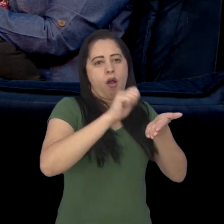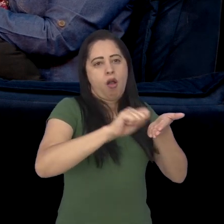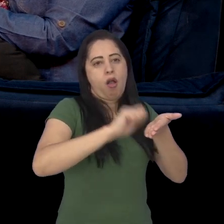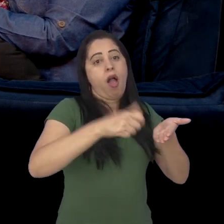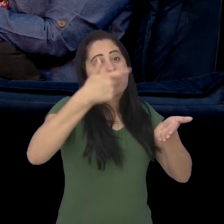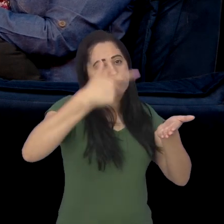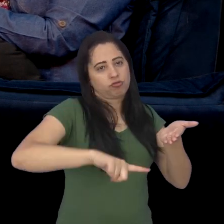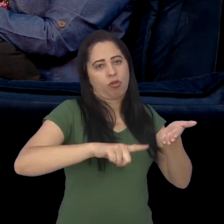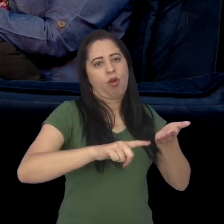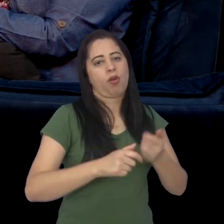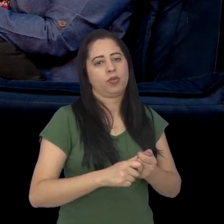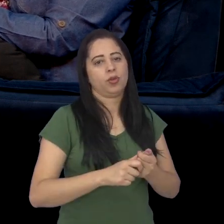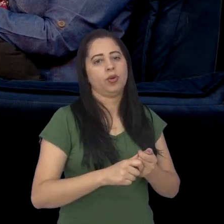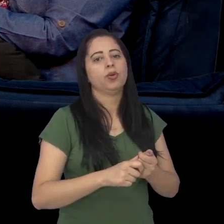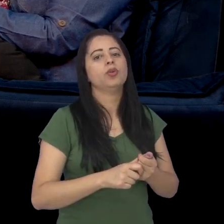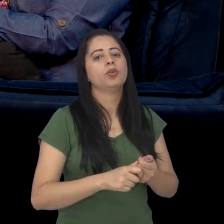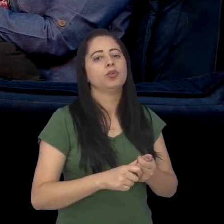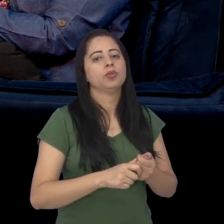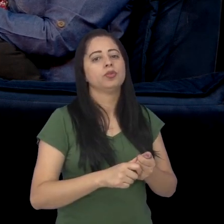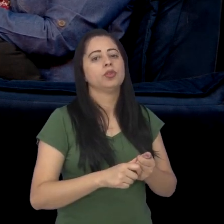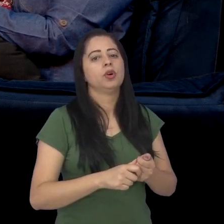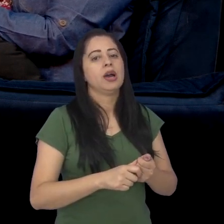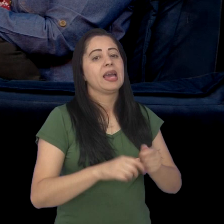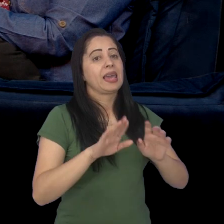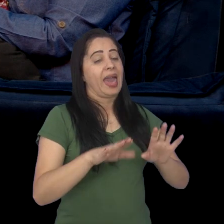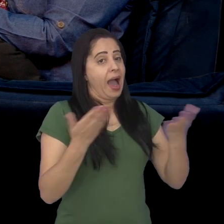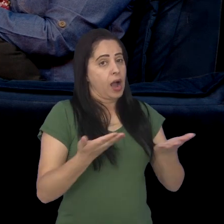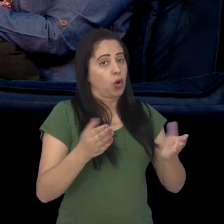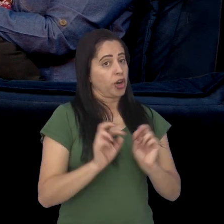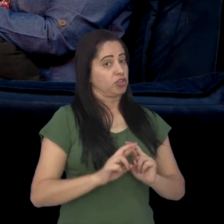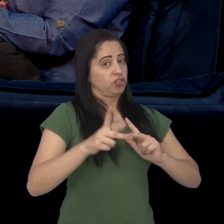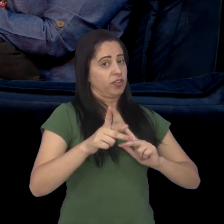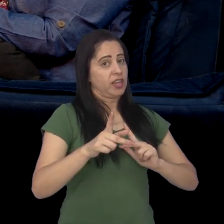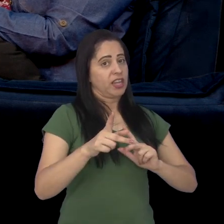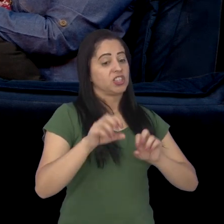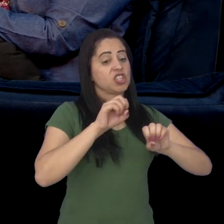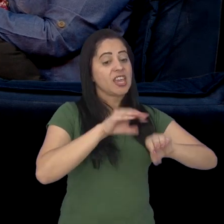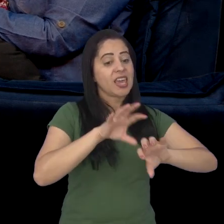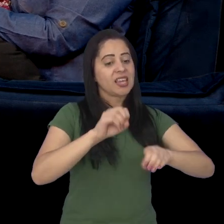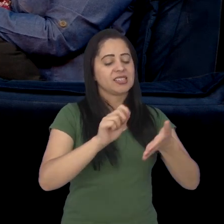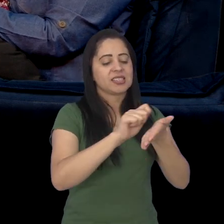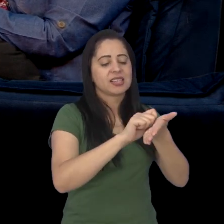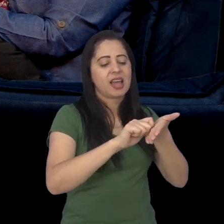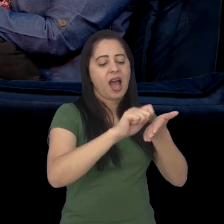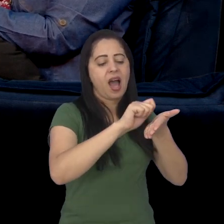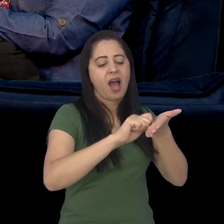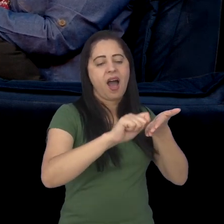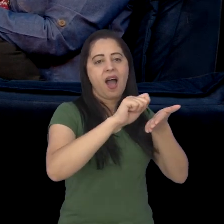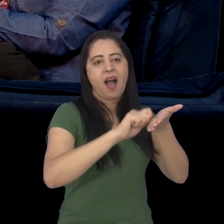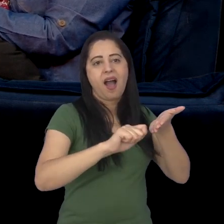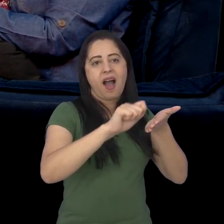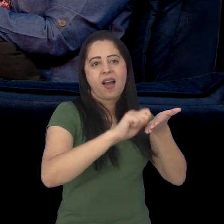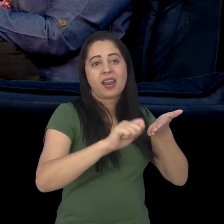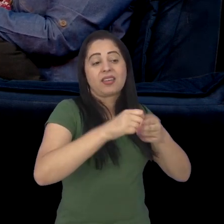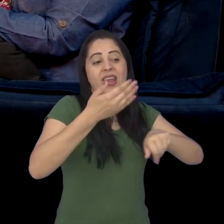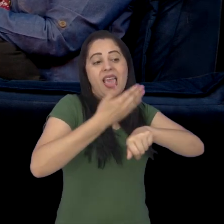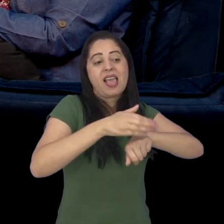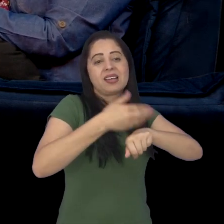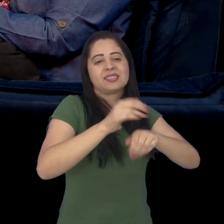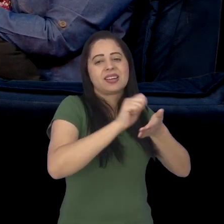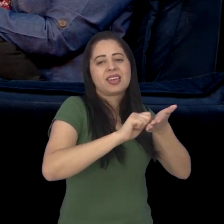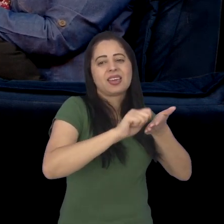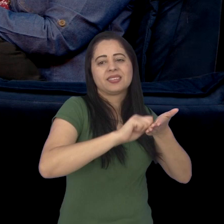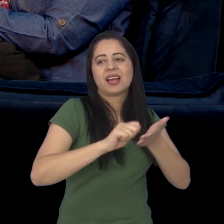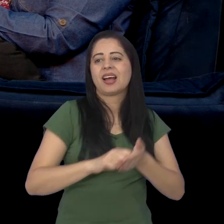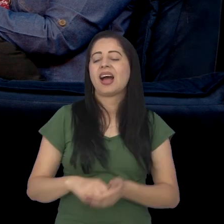eles pediram para a gente fazer os 4 dos anos anteriores ao ano da alfabetização, que é o ano de preparação da escrita,